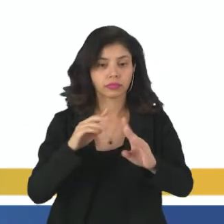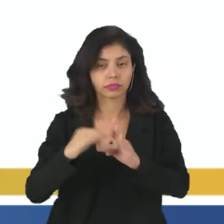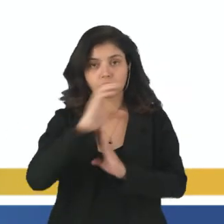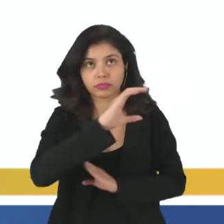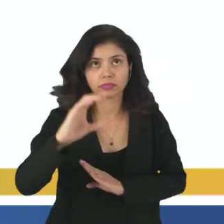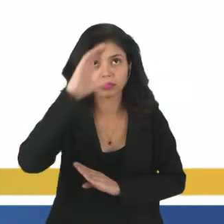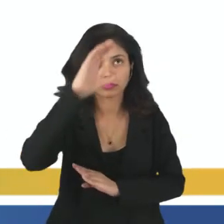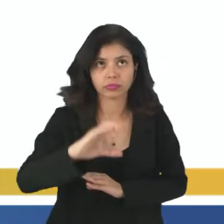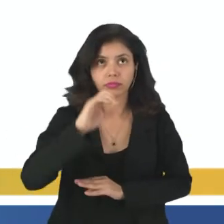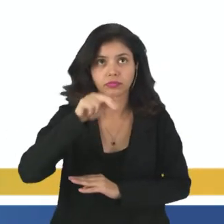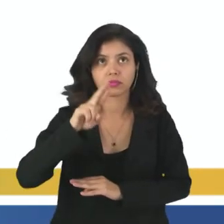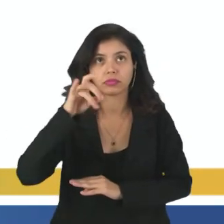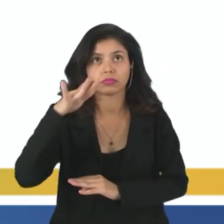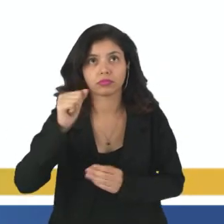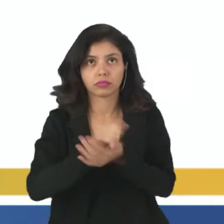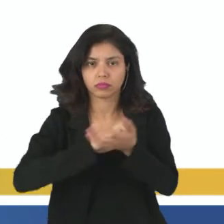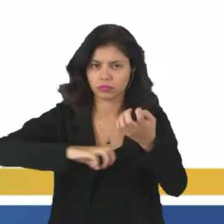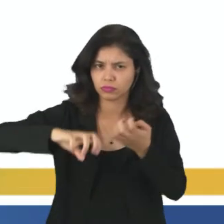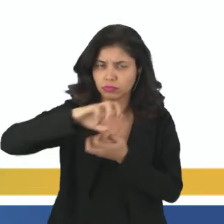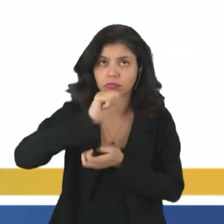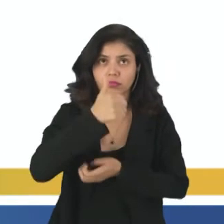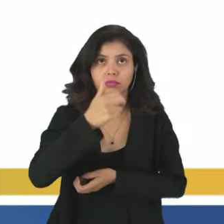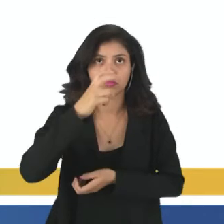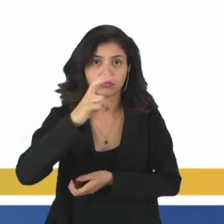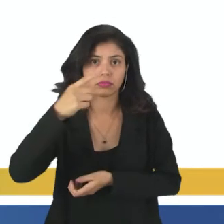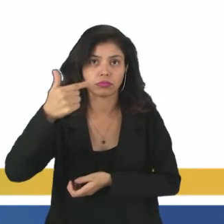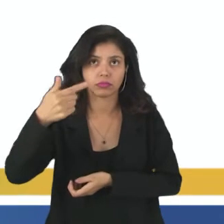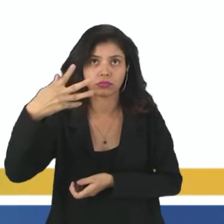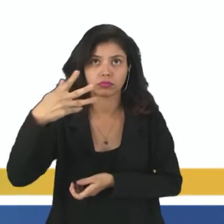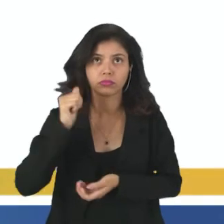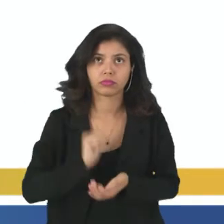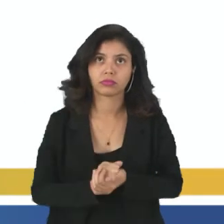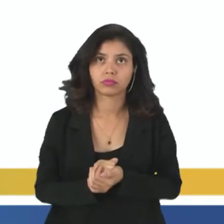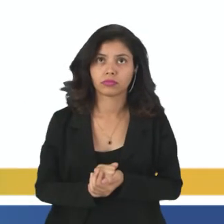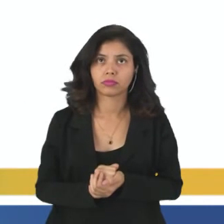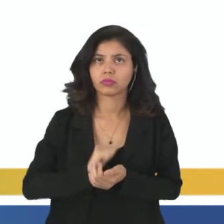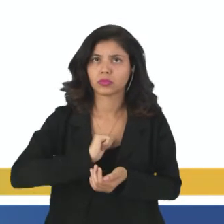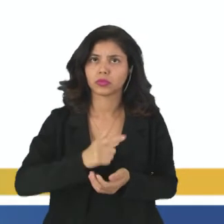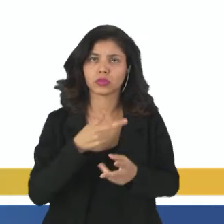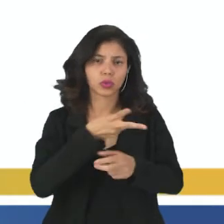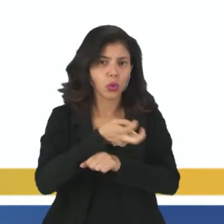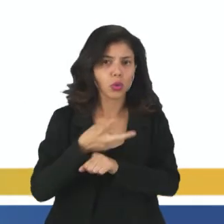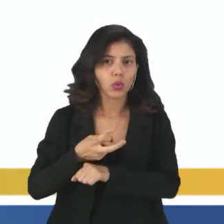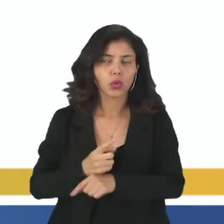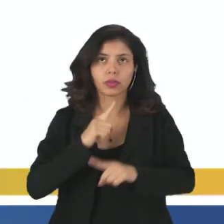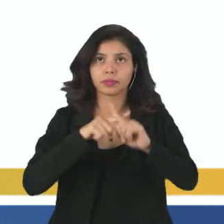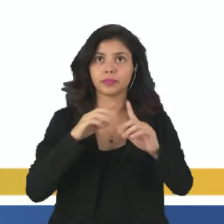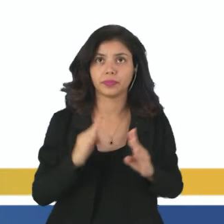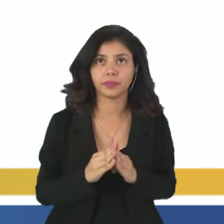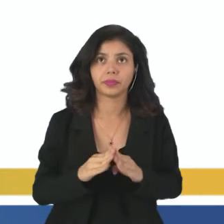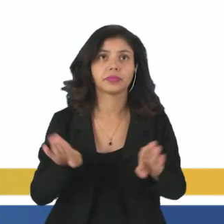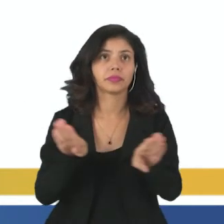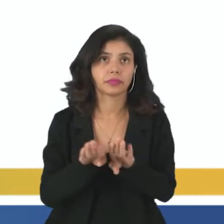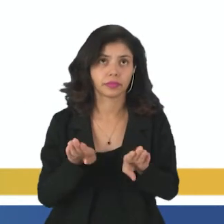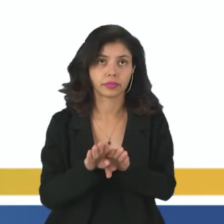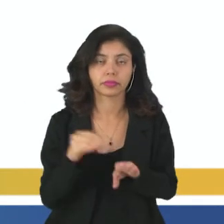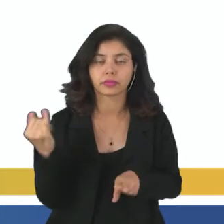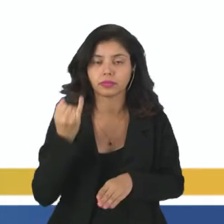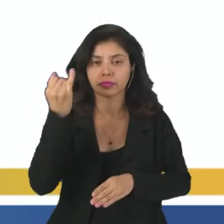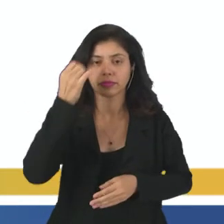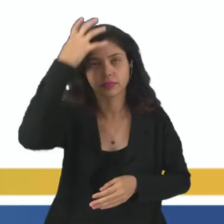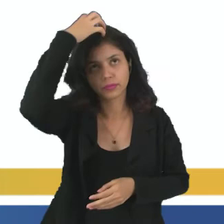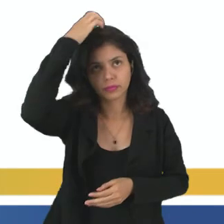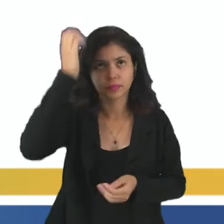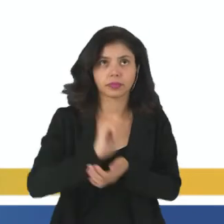os camponeses revoltaram-se, em 1524, contra a exploração da Igreja e também dos príncipes.